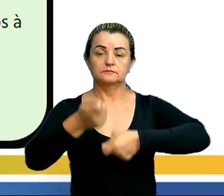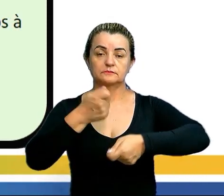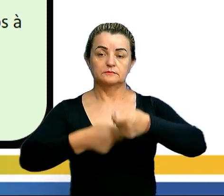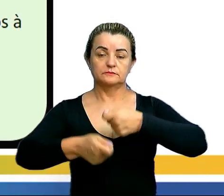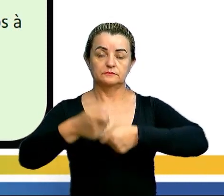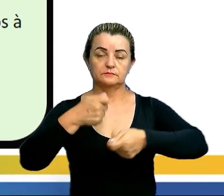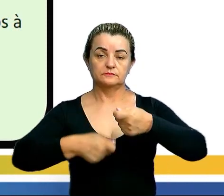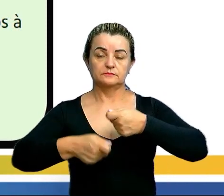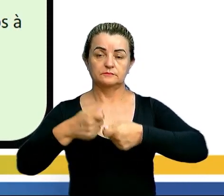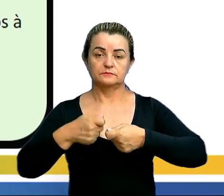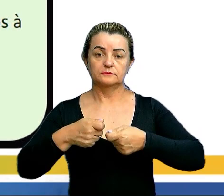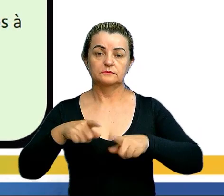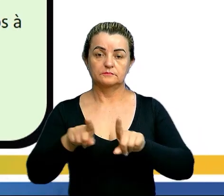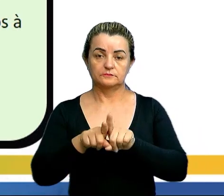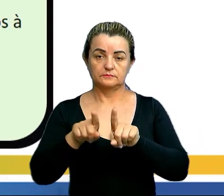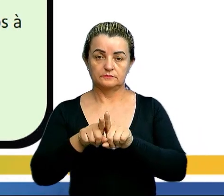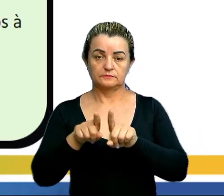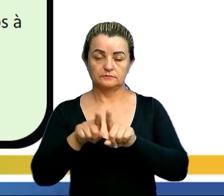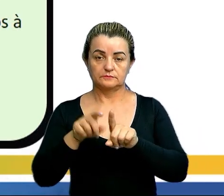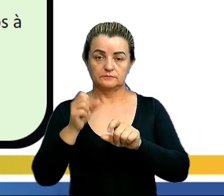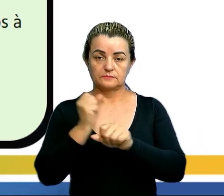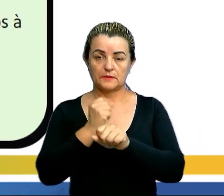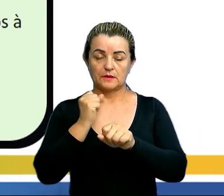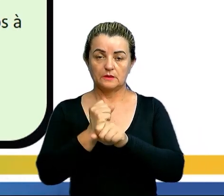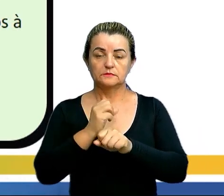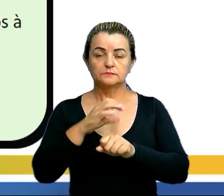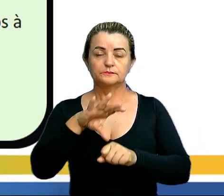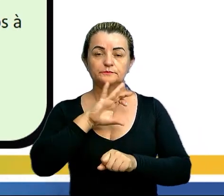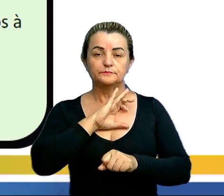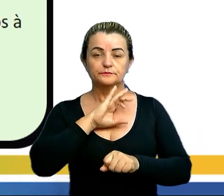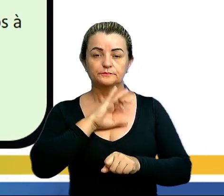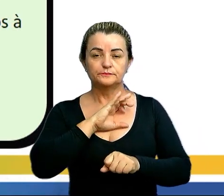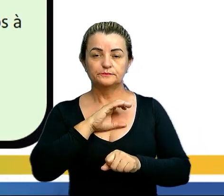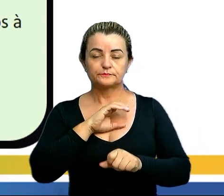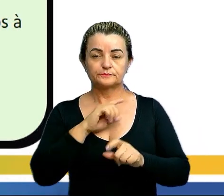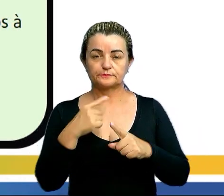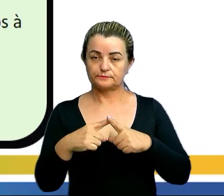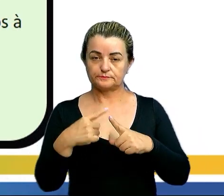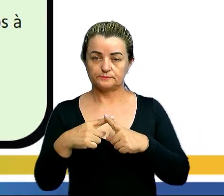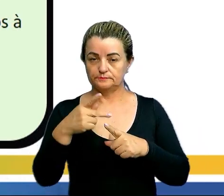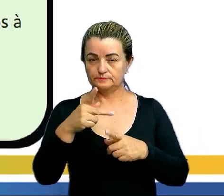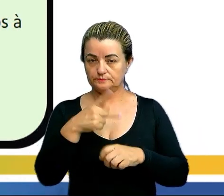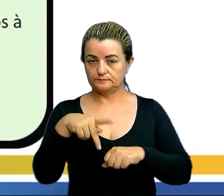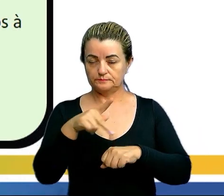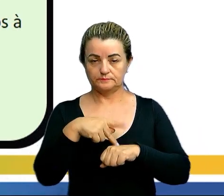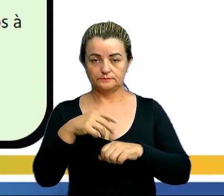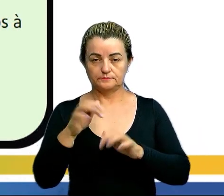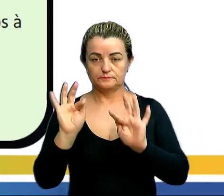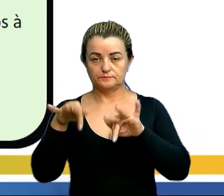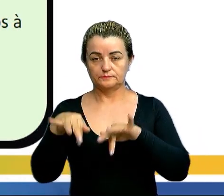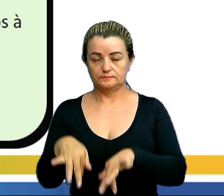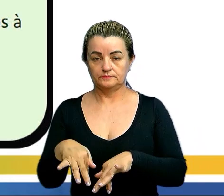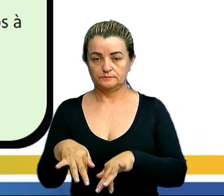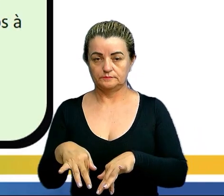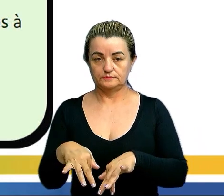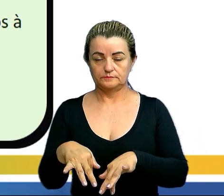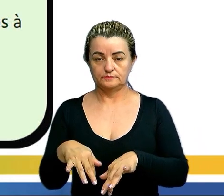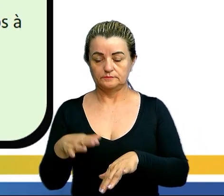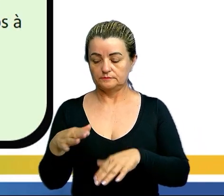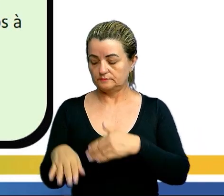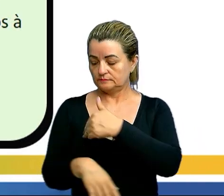das cidades e para que esses países eles não sucumbam, né, ao lado socialista,